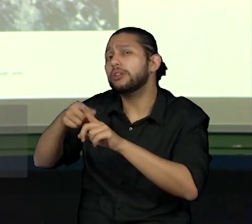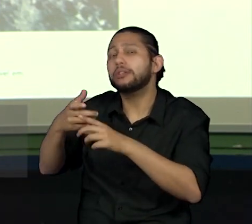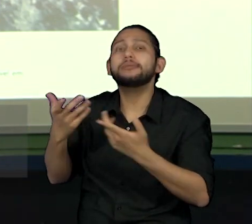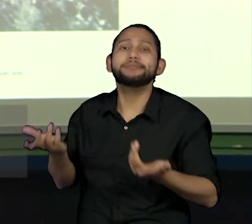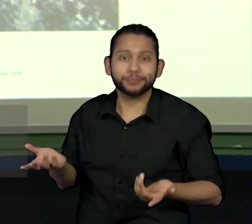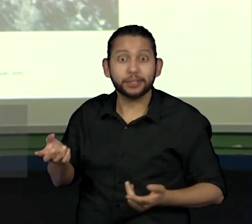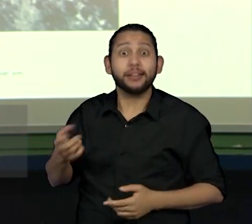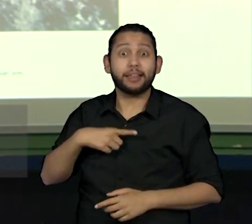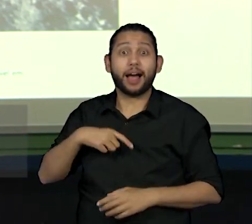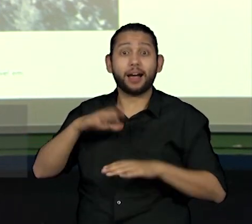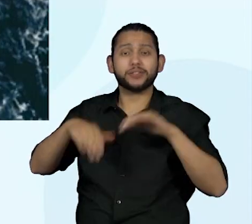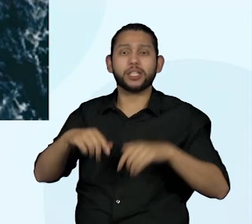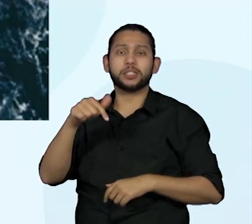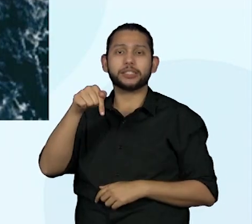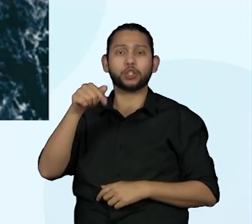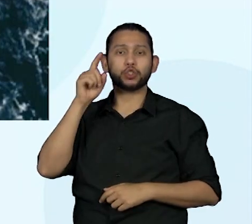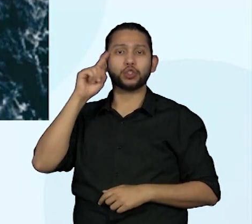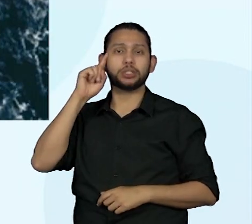eles atingirem